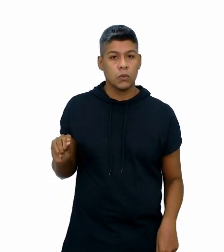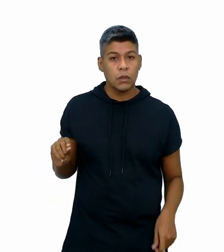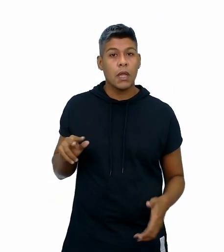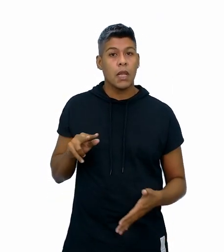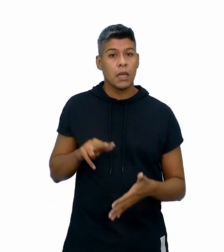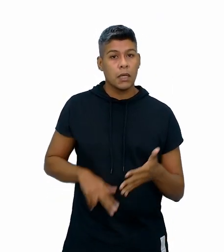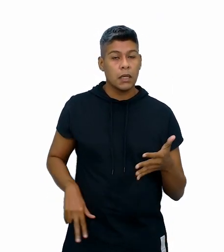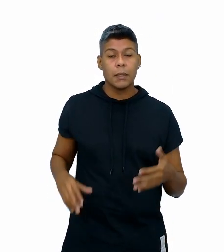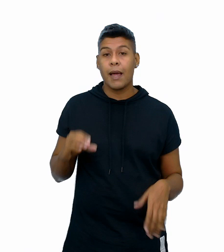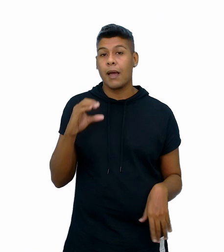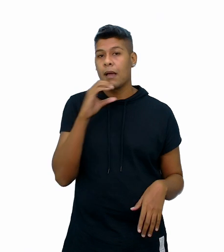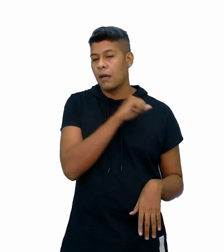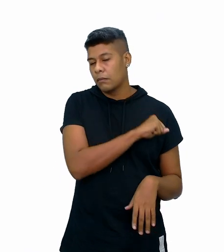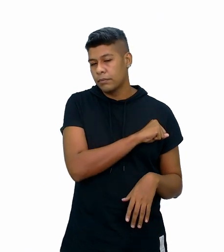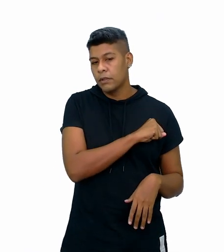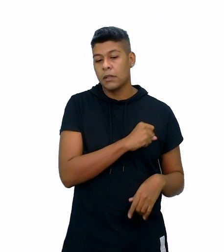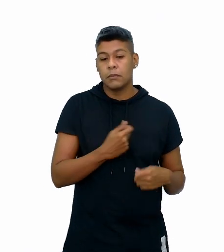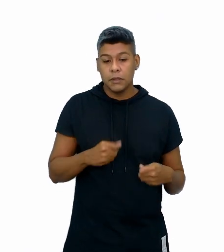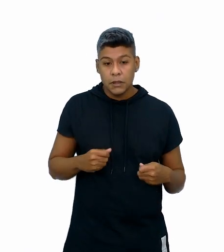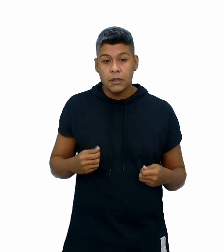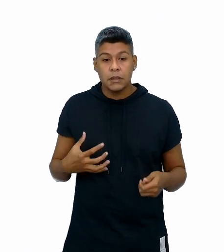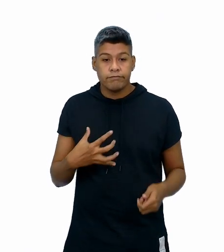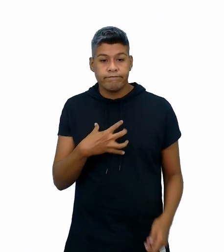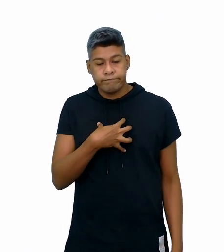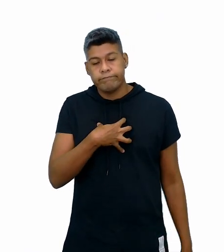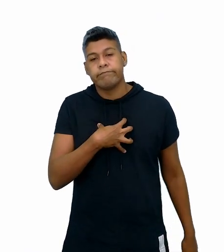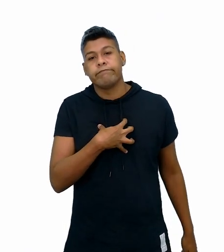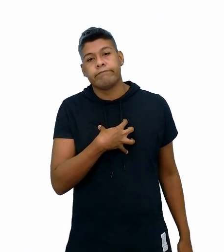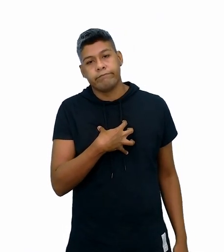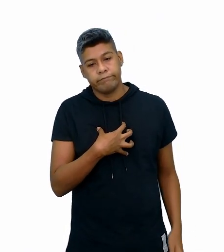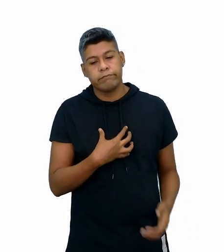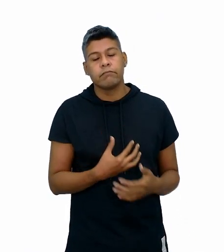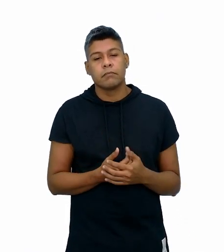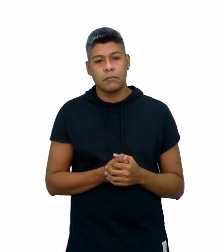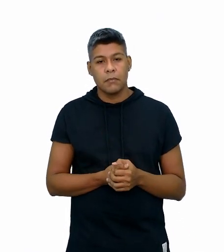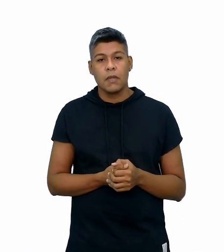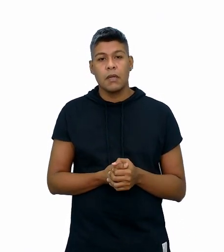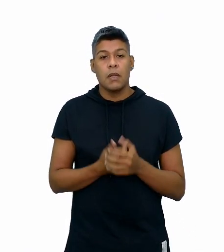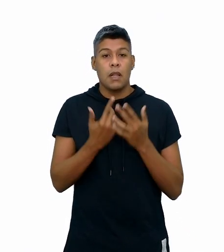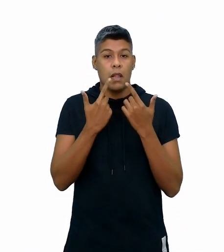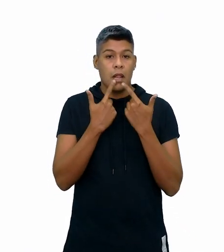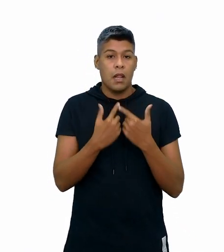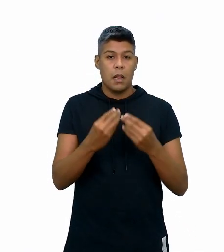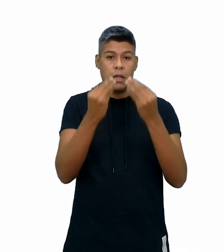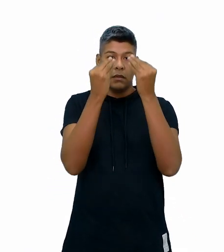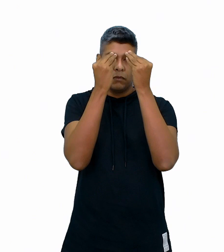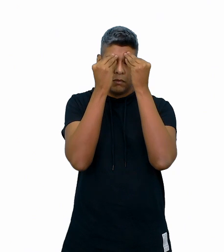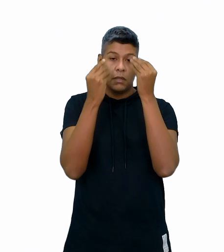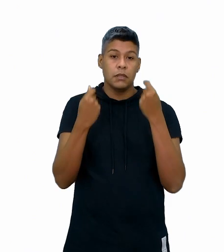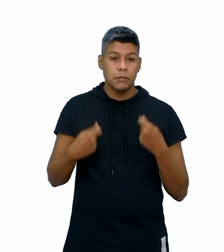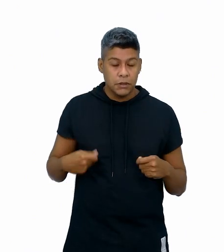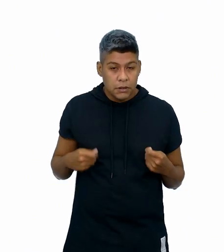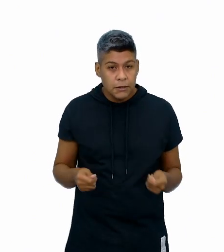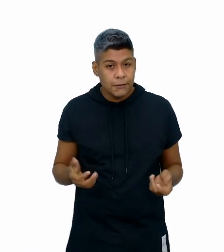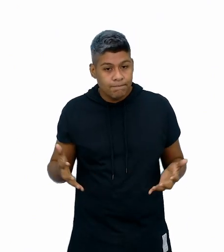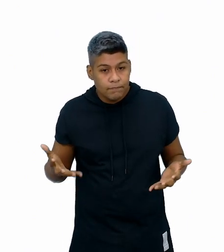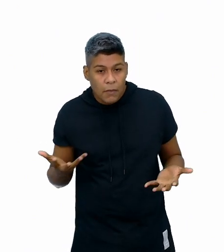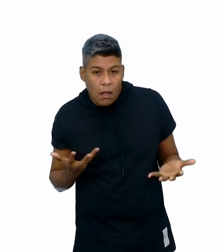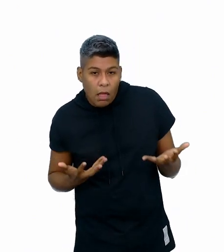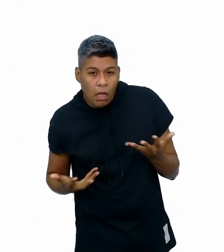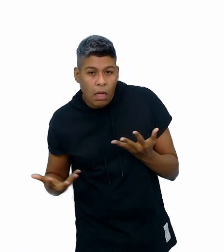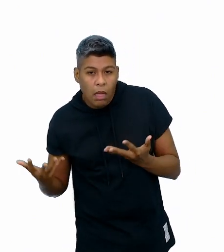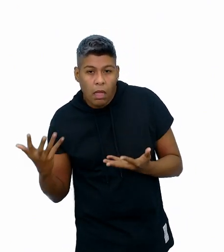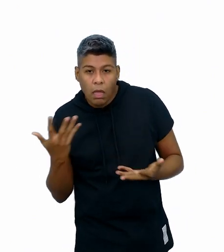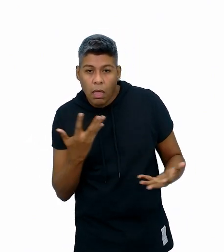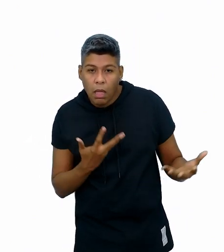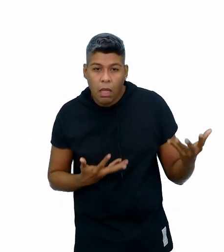ser lido de maneira rápida, né, ele precisa causar um impacto, então, essa linguagem precisa ser persuasiva, essas discussões,